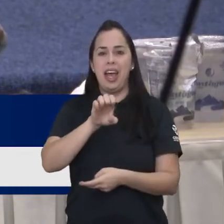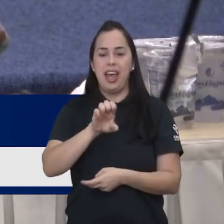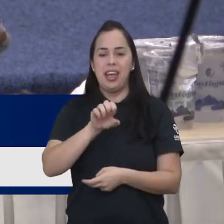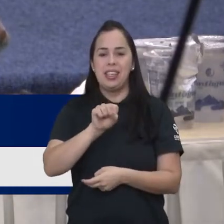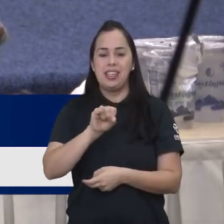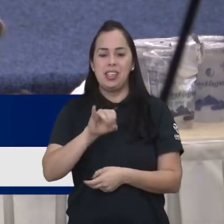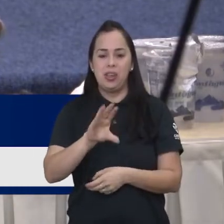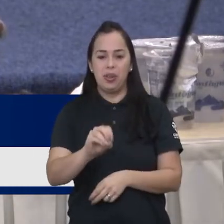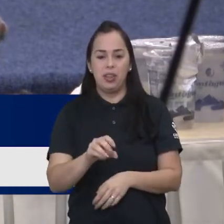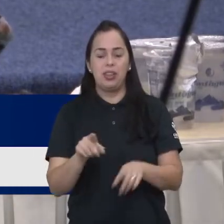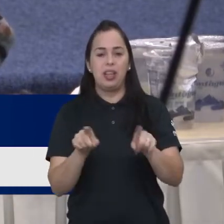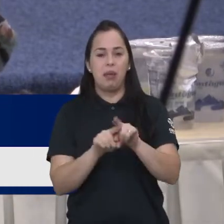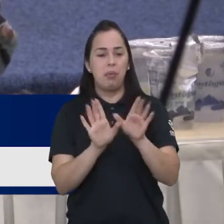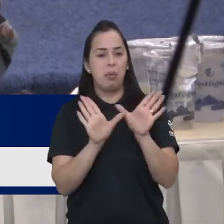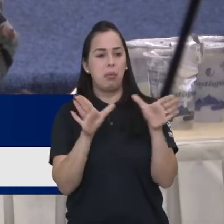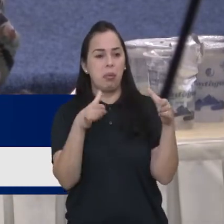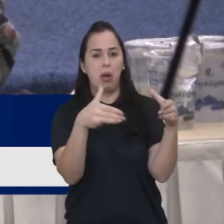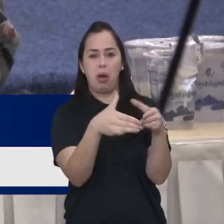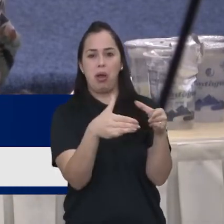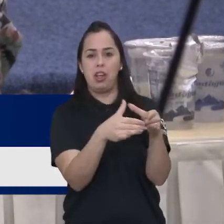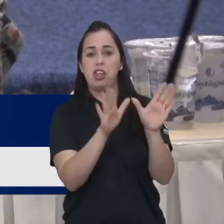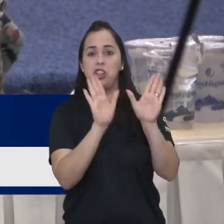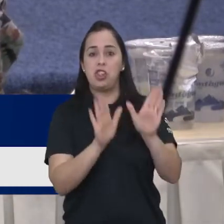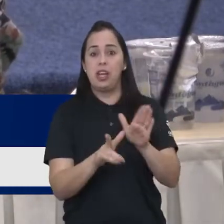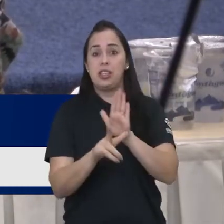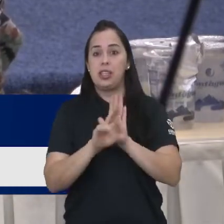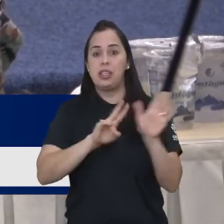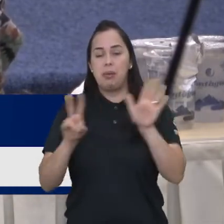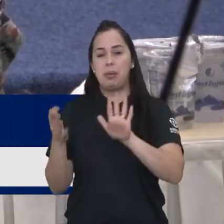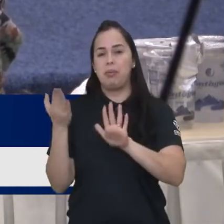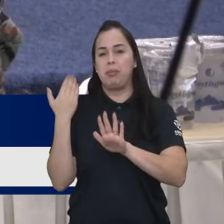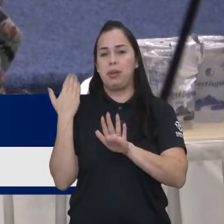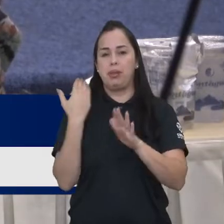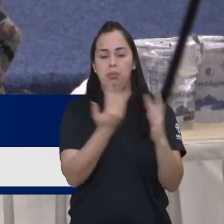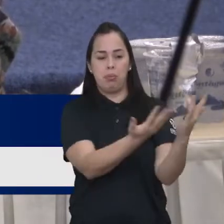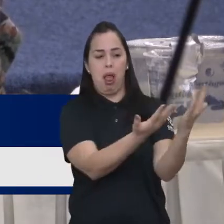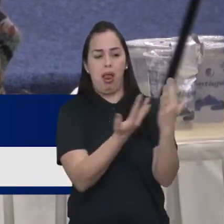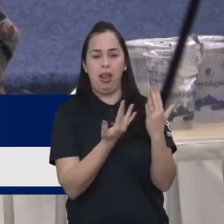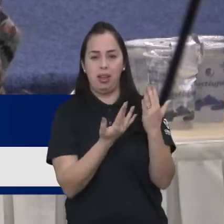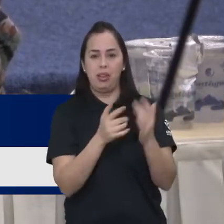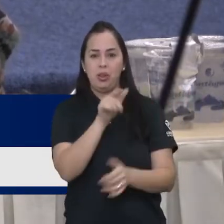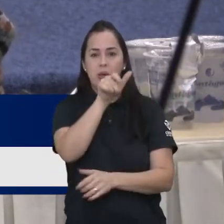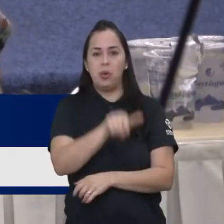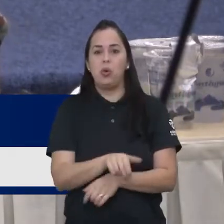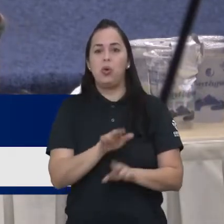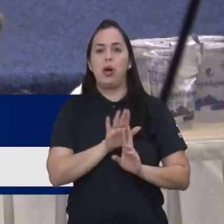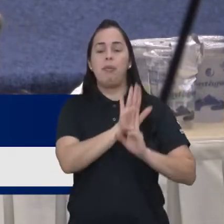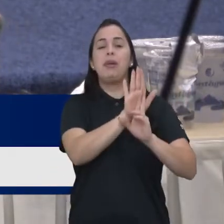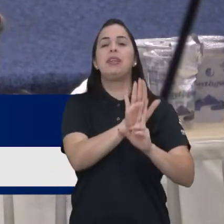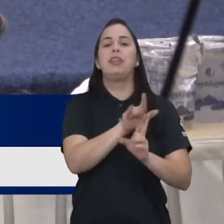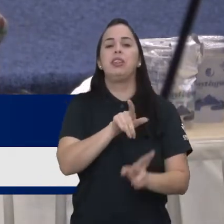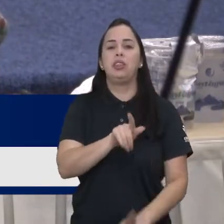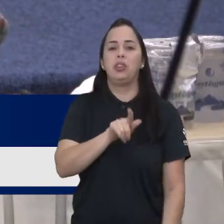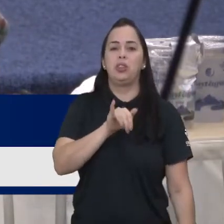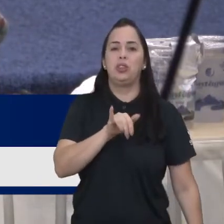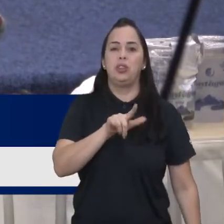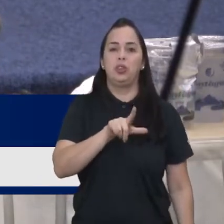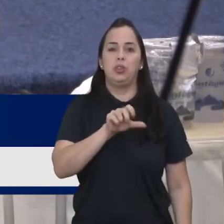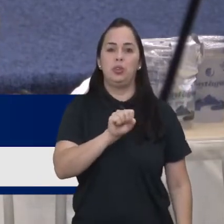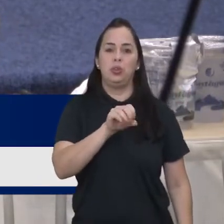e ali, em nome de toda aquela comunidade que já vieram a semana passada, o Gilson, levanta aí Gilson, tá?